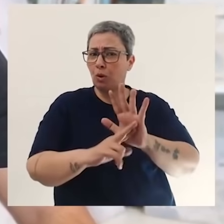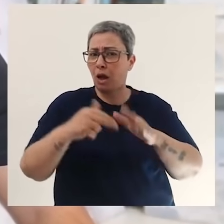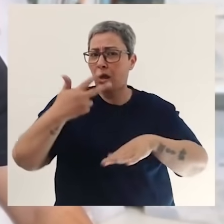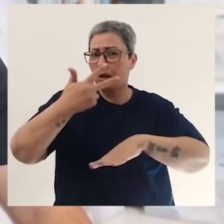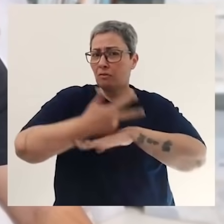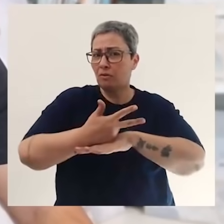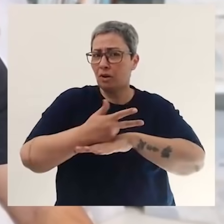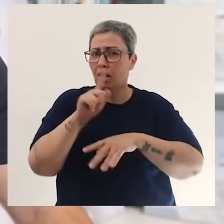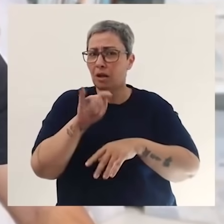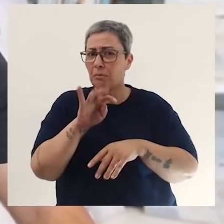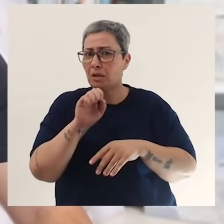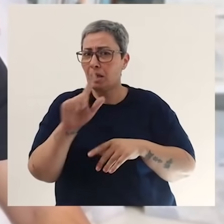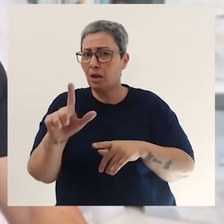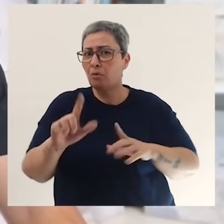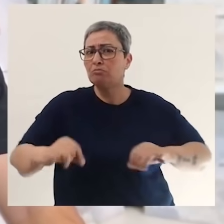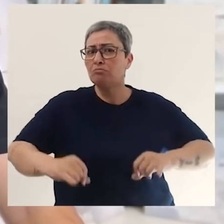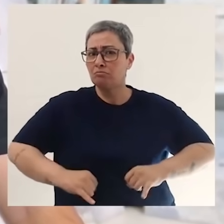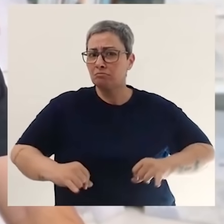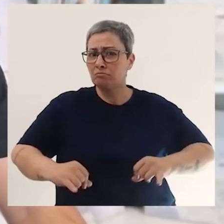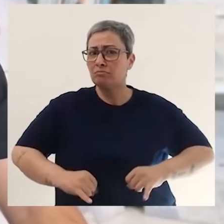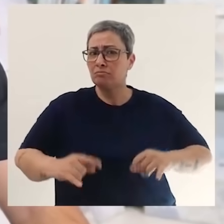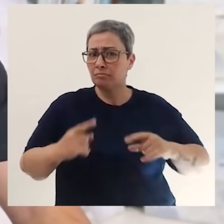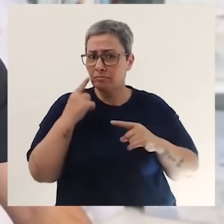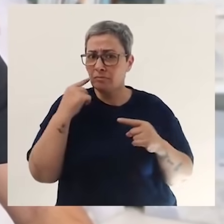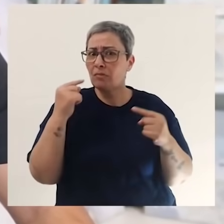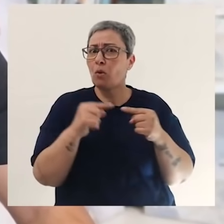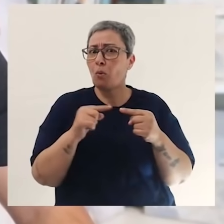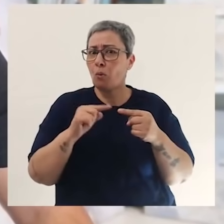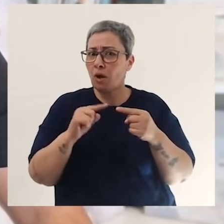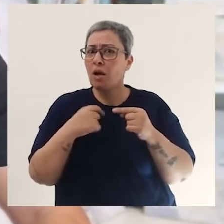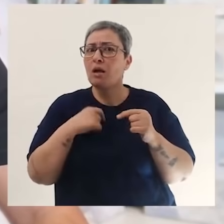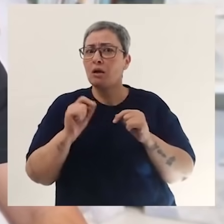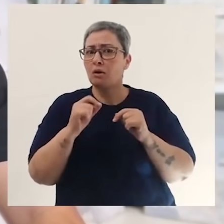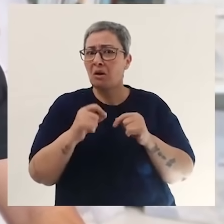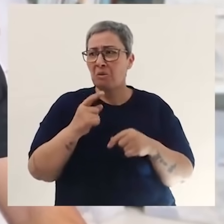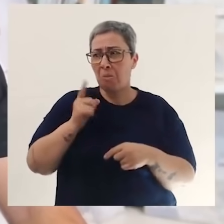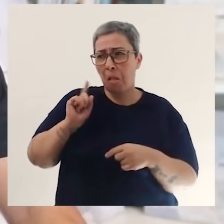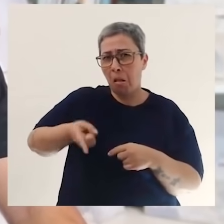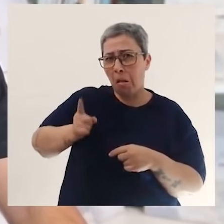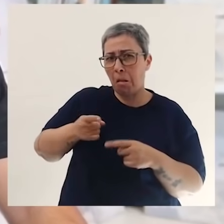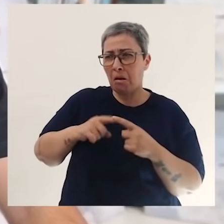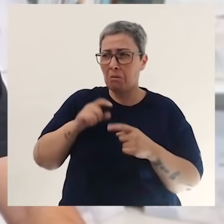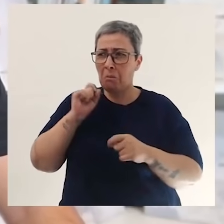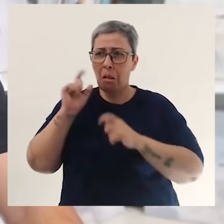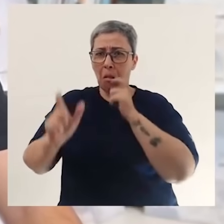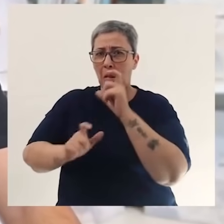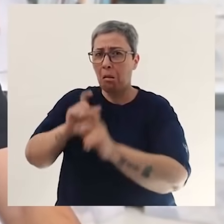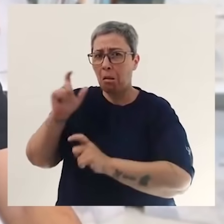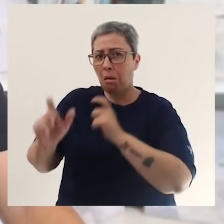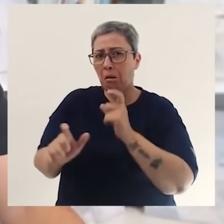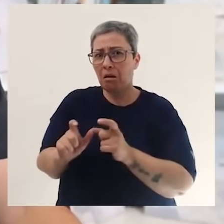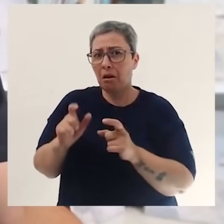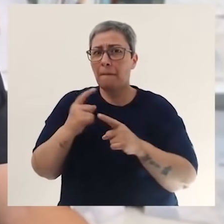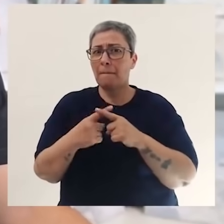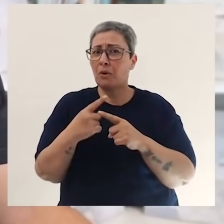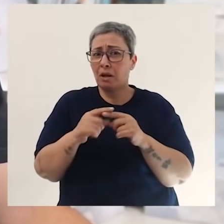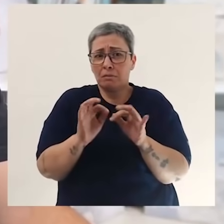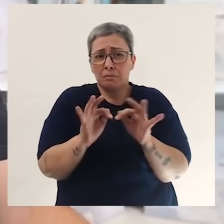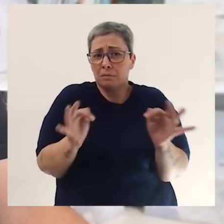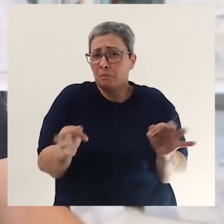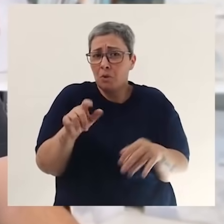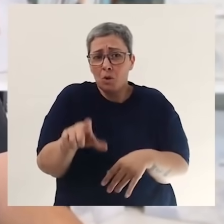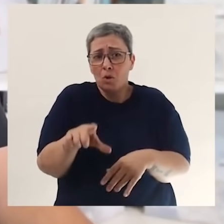Gabriel passou. Digo em relação ao quê? A ser julgado ou criticado por simplesmente escolher